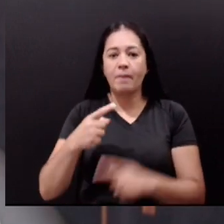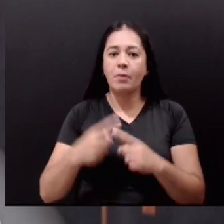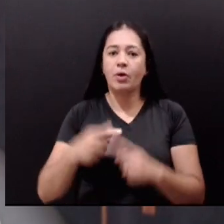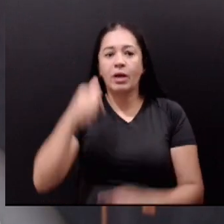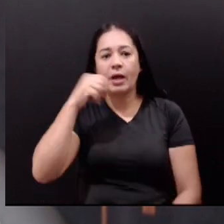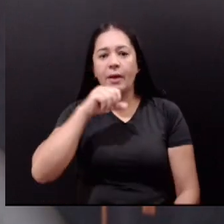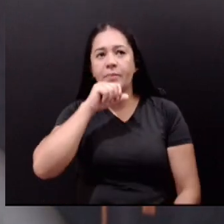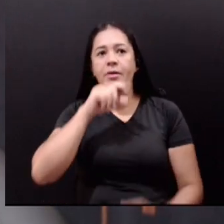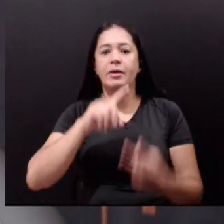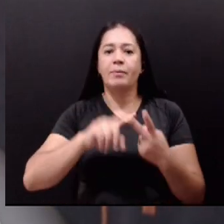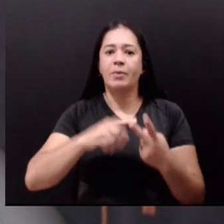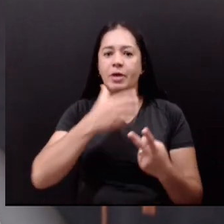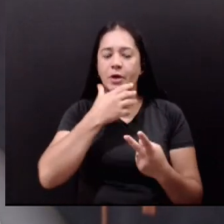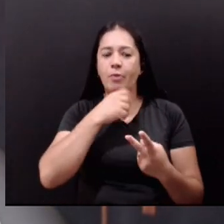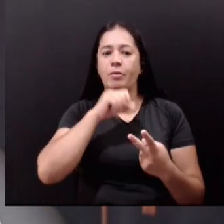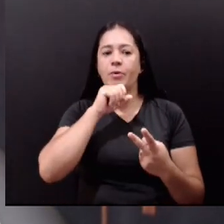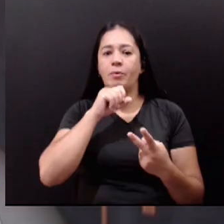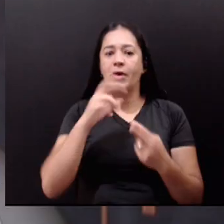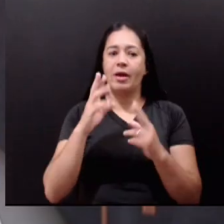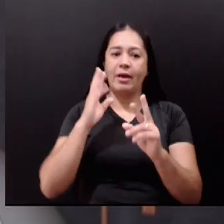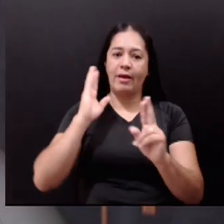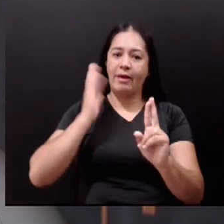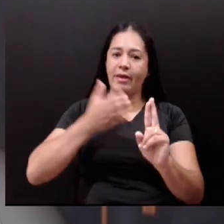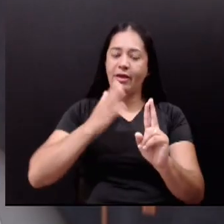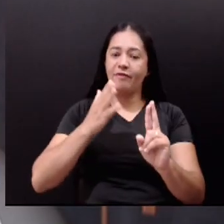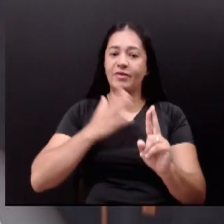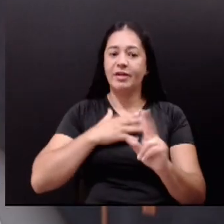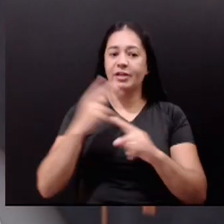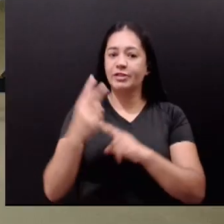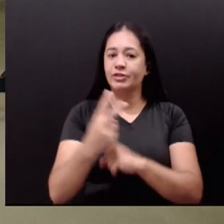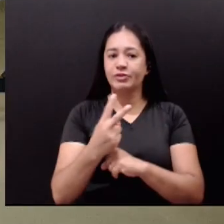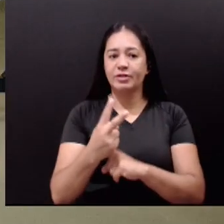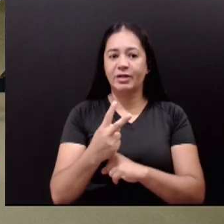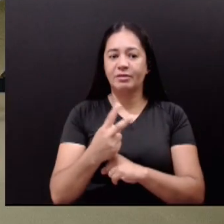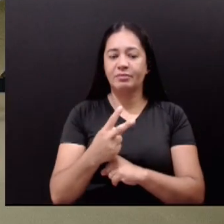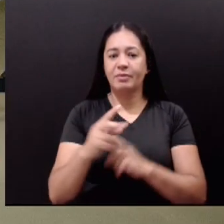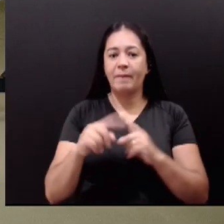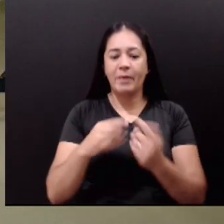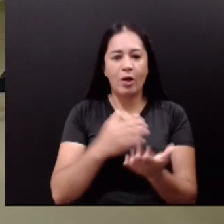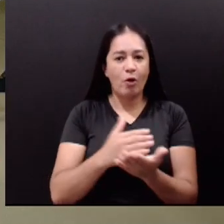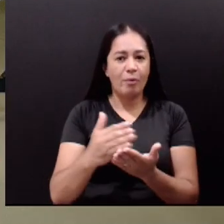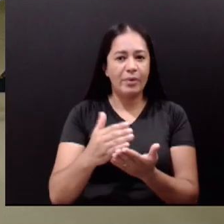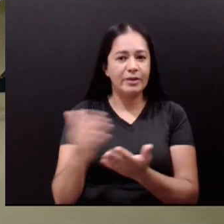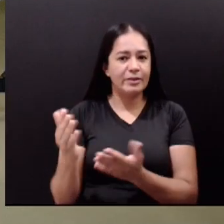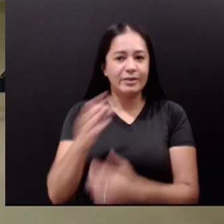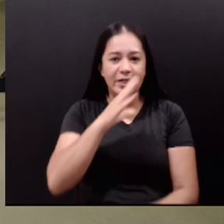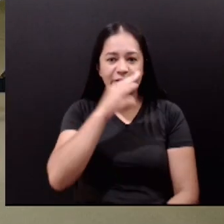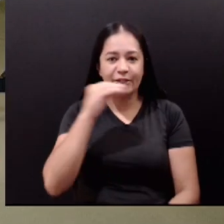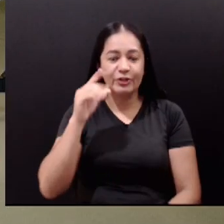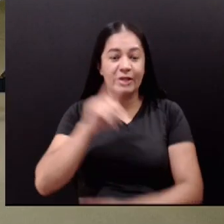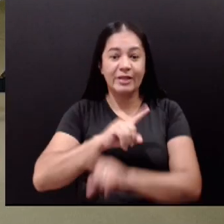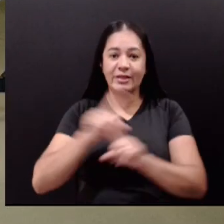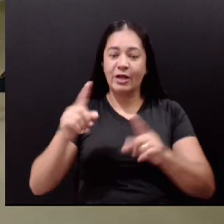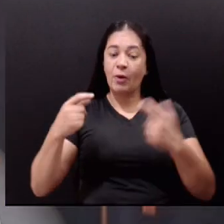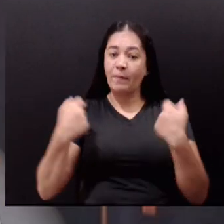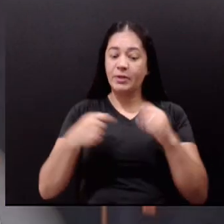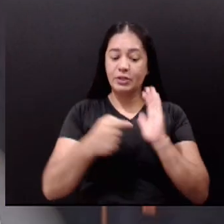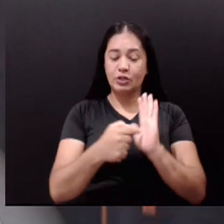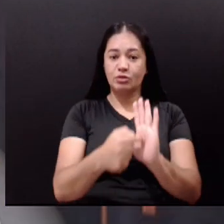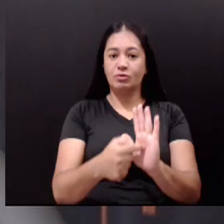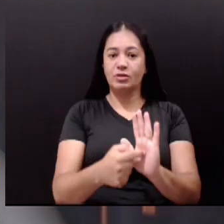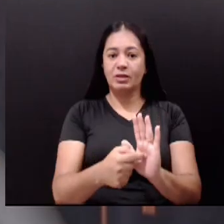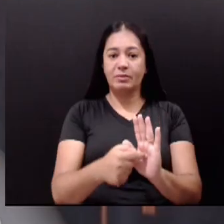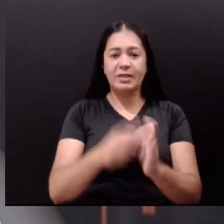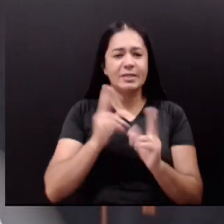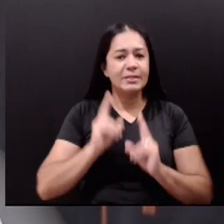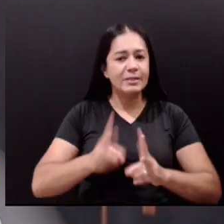a referência de proteção para mim. E isso não começa na adolescência, né. Então eu tenho que mostrar para esse meu filho desde